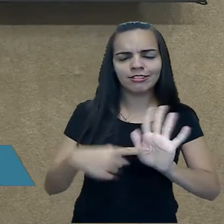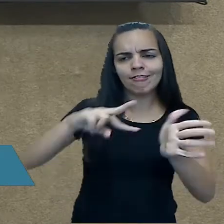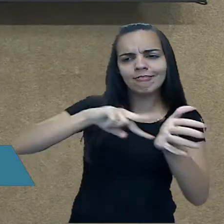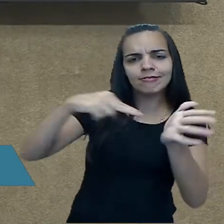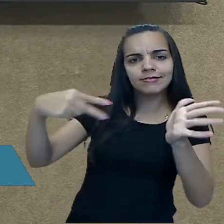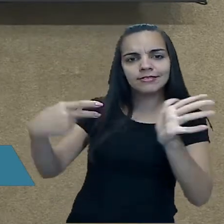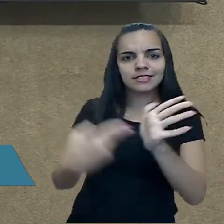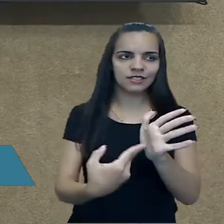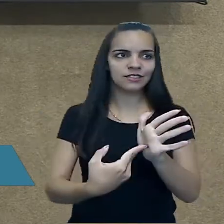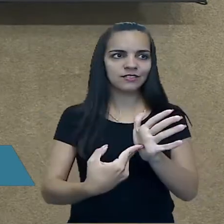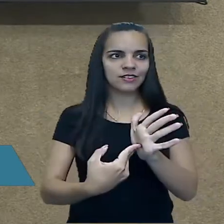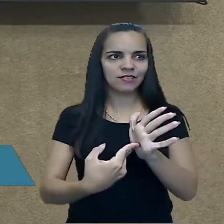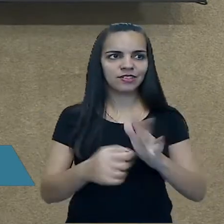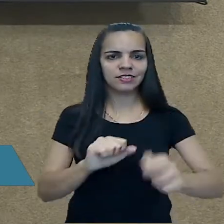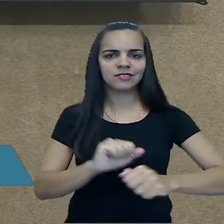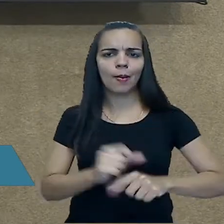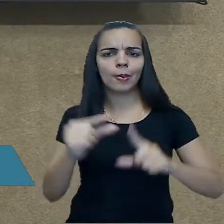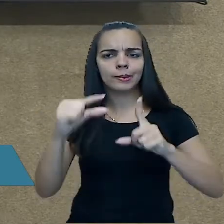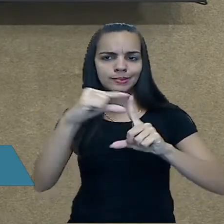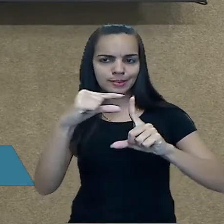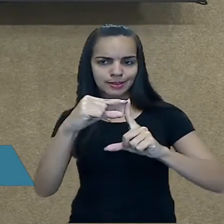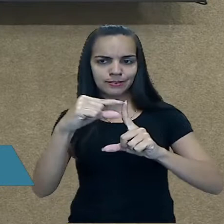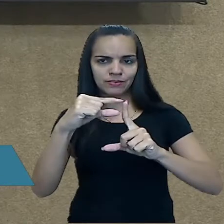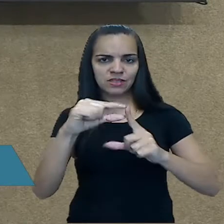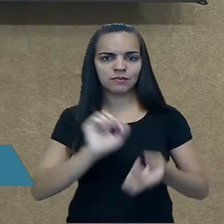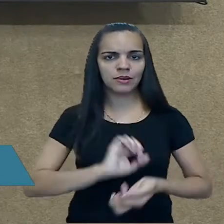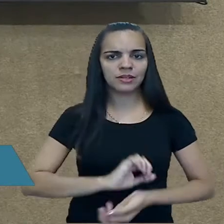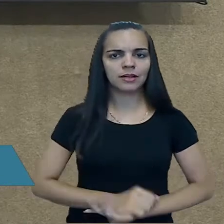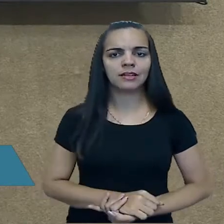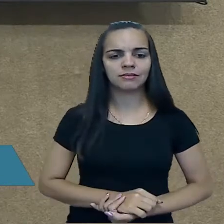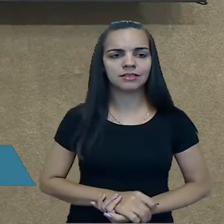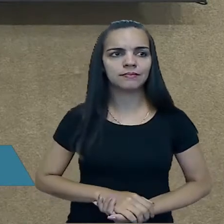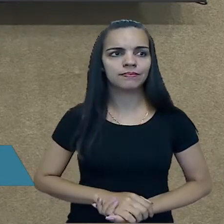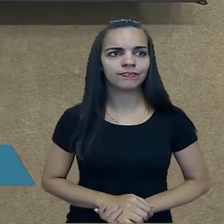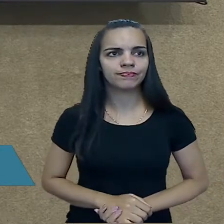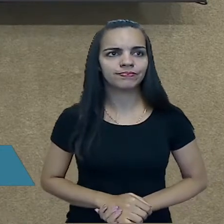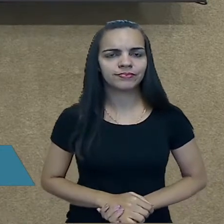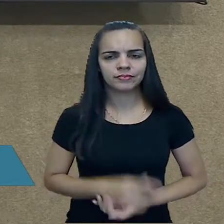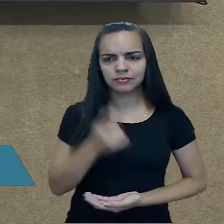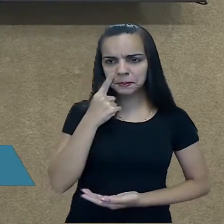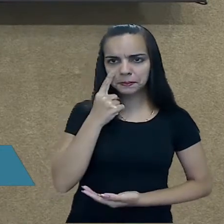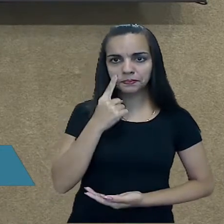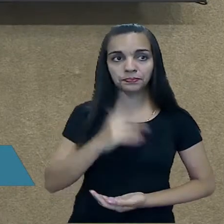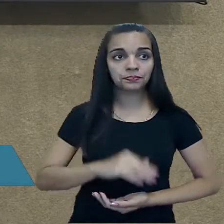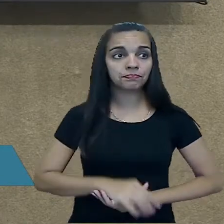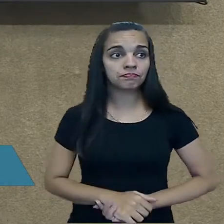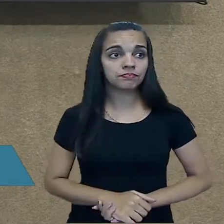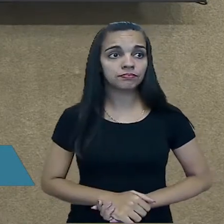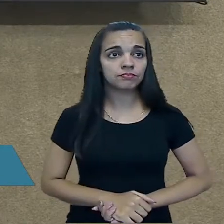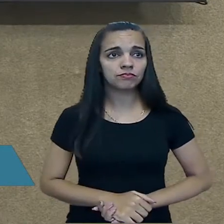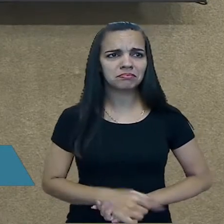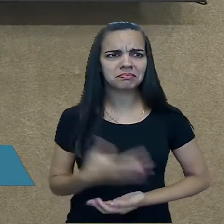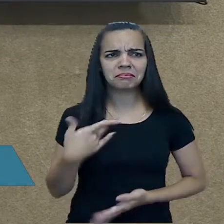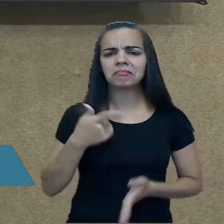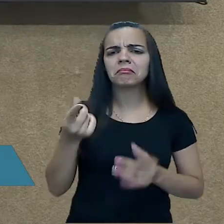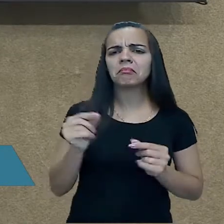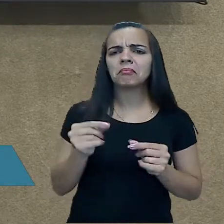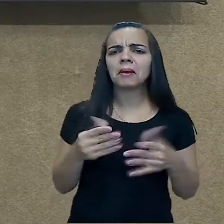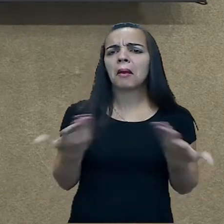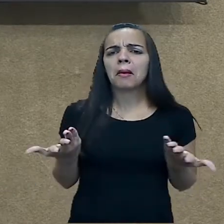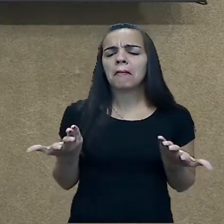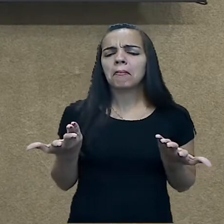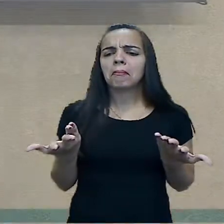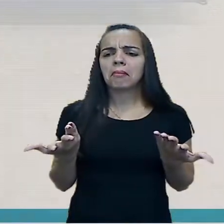sempre a definição de uma palavra. E olha só, para que vai servir o verbete? Bem,